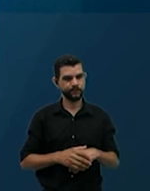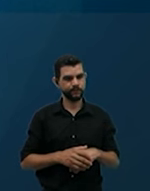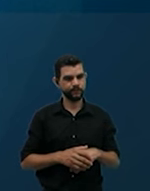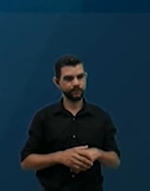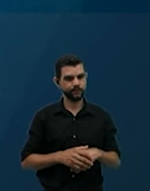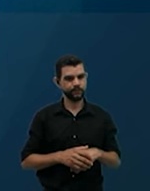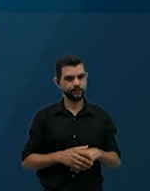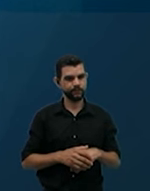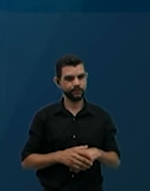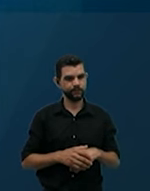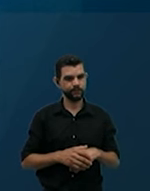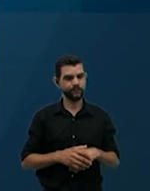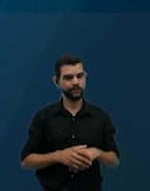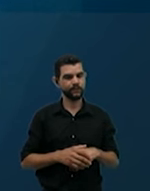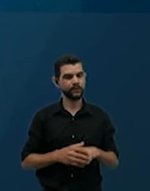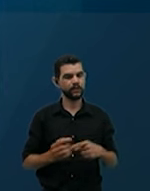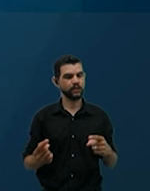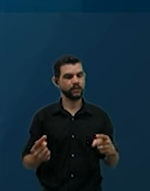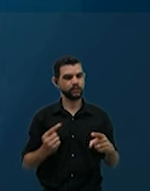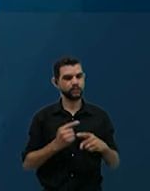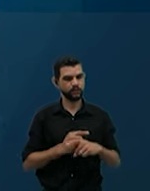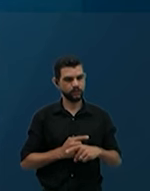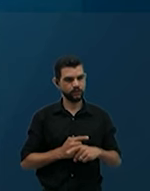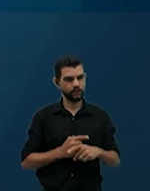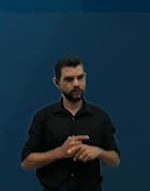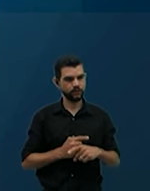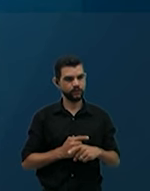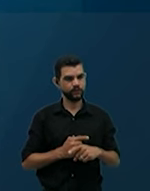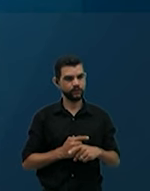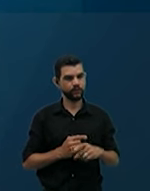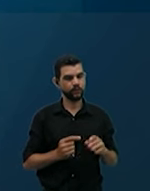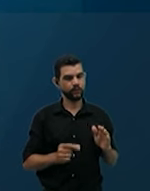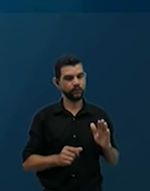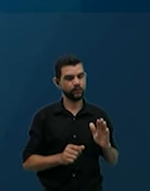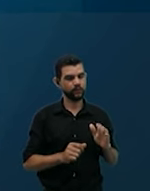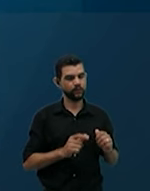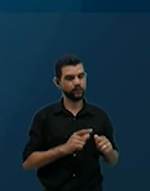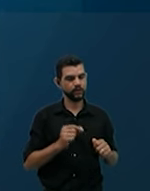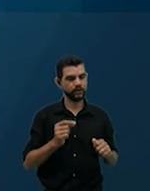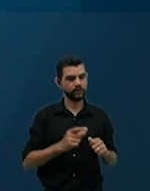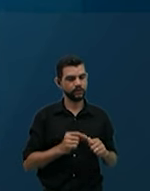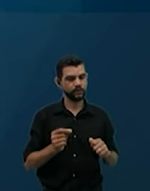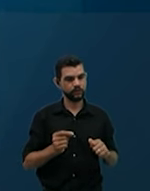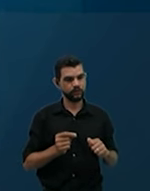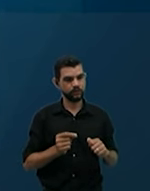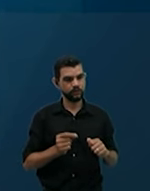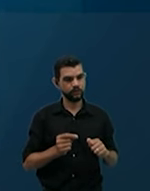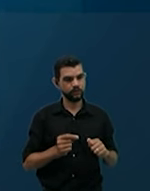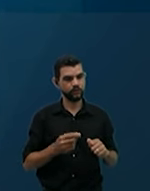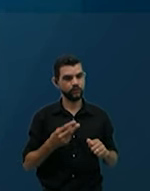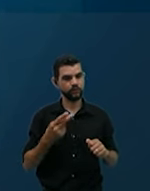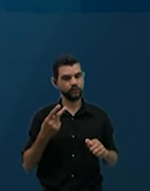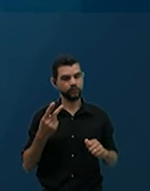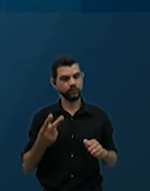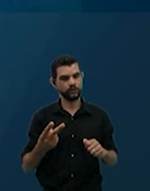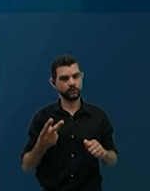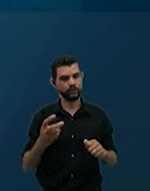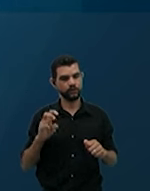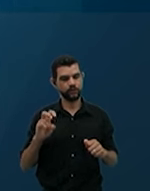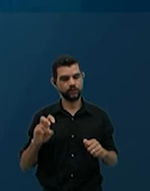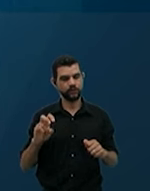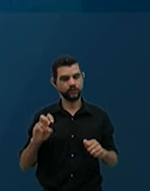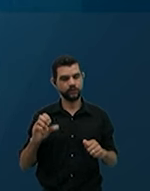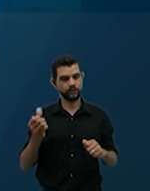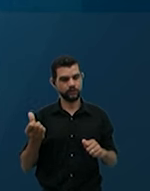representativos de controvérsia, artigo 1036 e seguinte do CPC 2015 e artigo 256N e seguinte